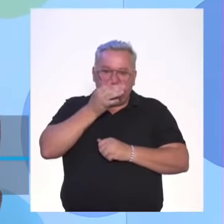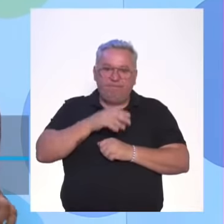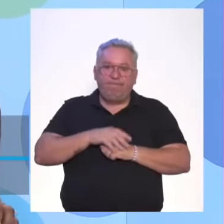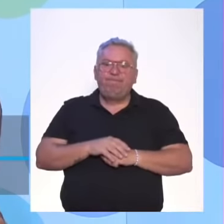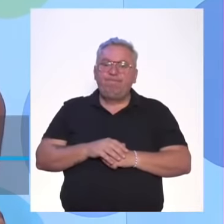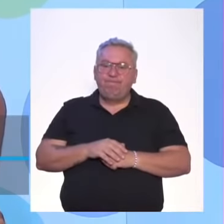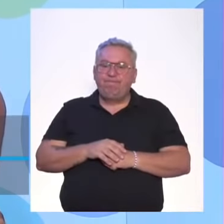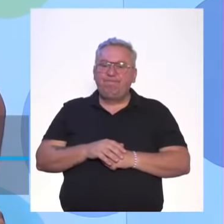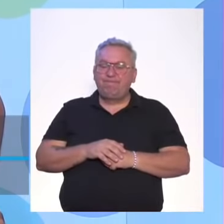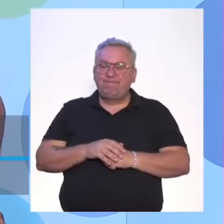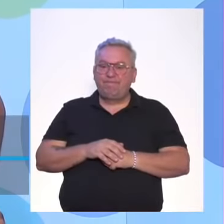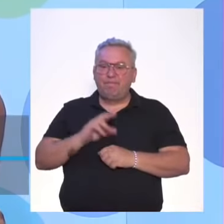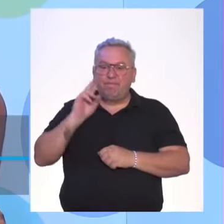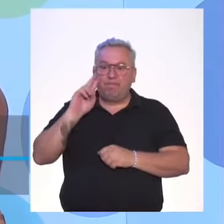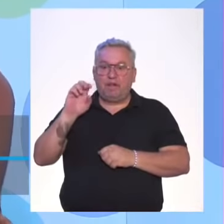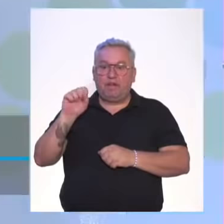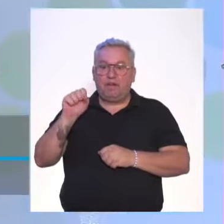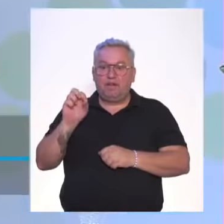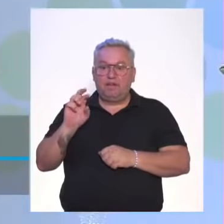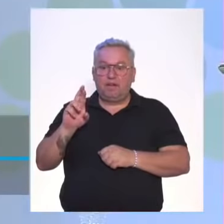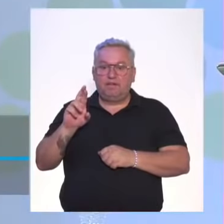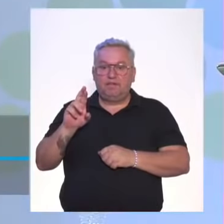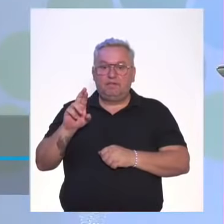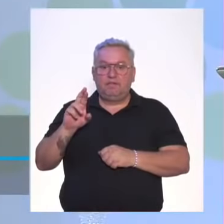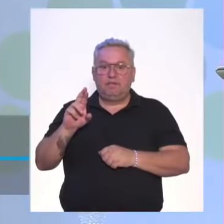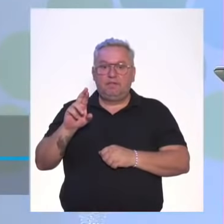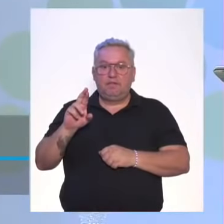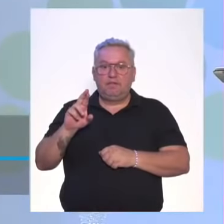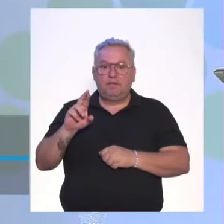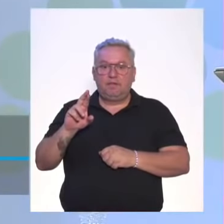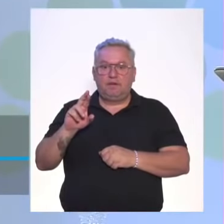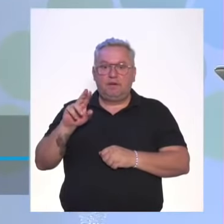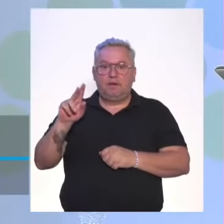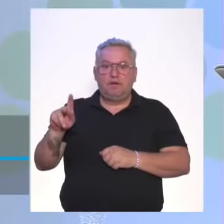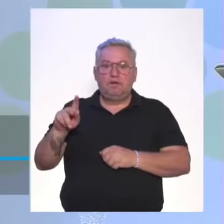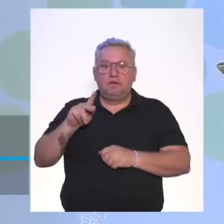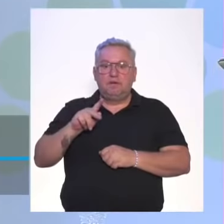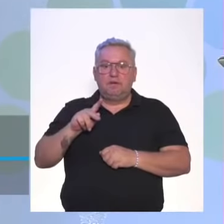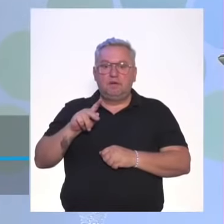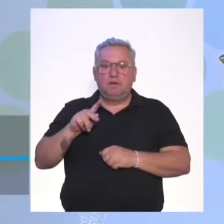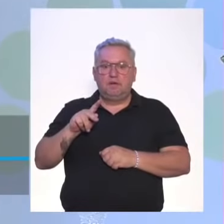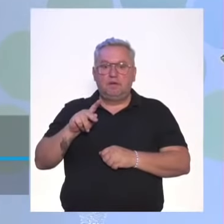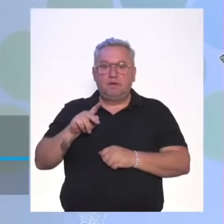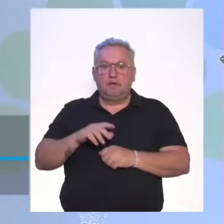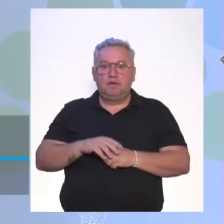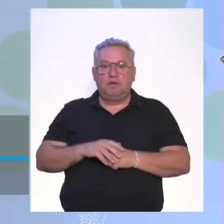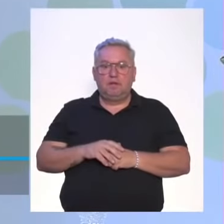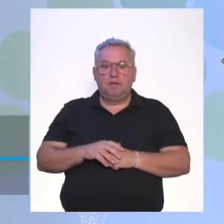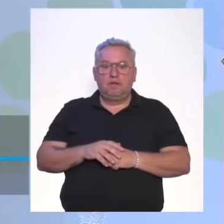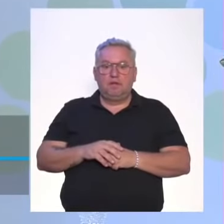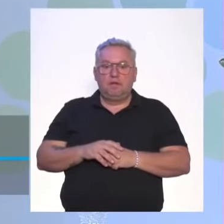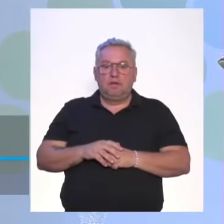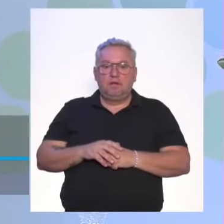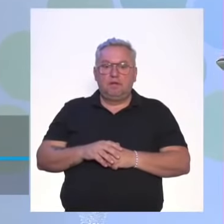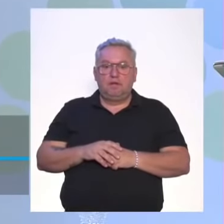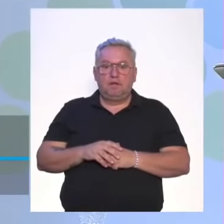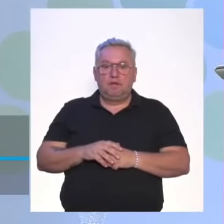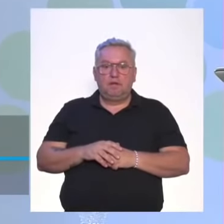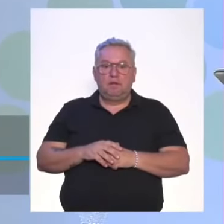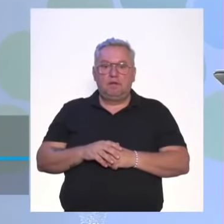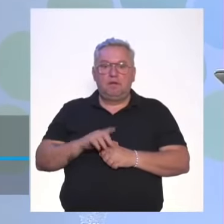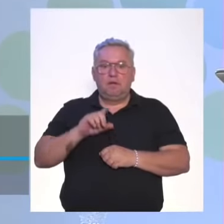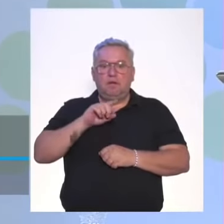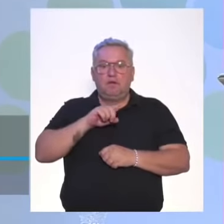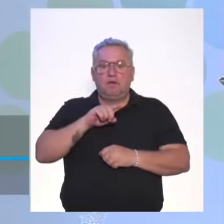anteriores ganhar que da Luna estéreo ou melhor da professora ele Elisabete Lira Ó